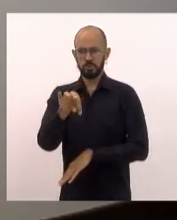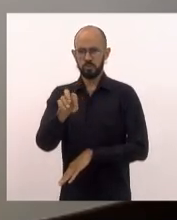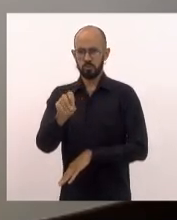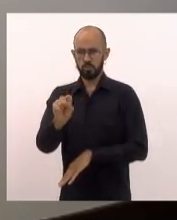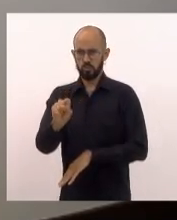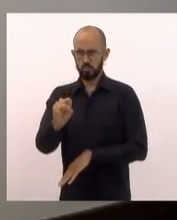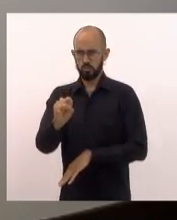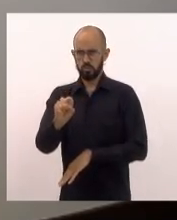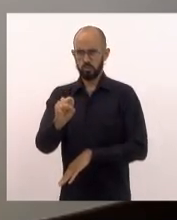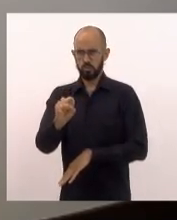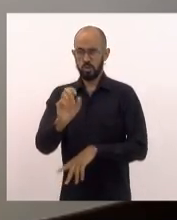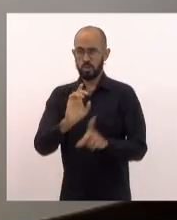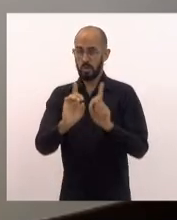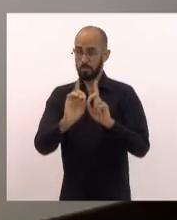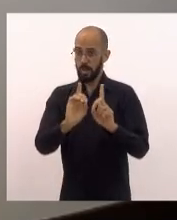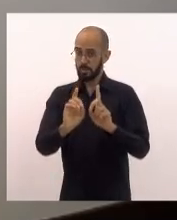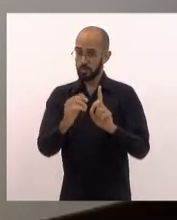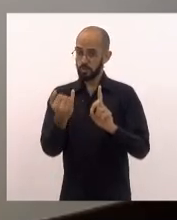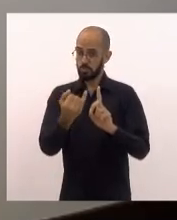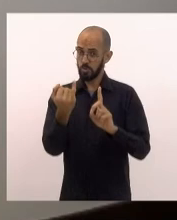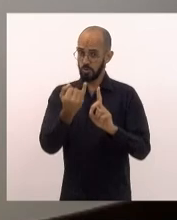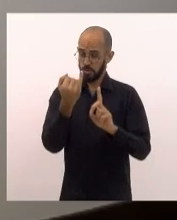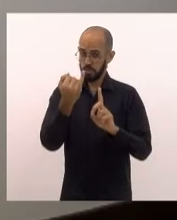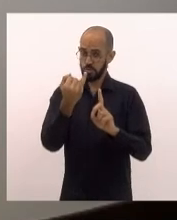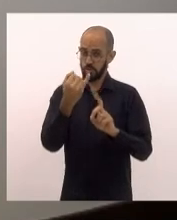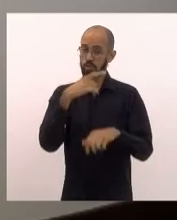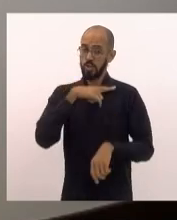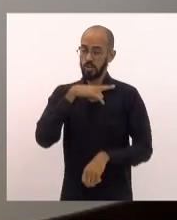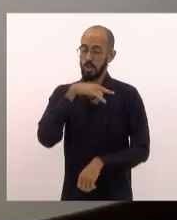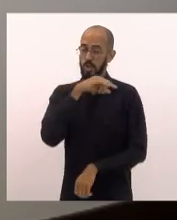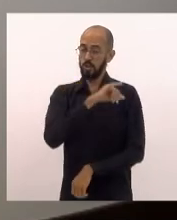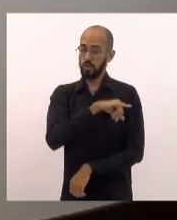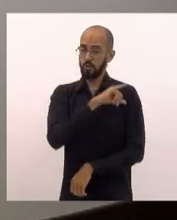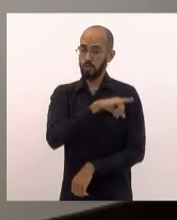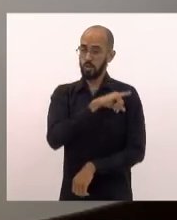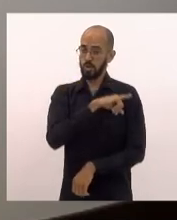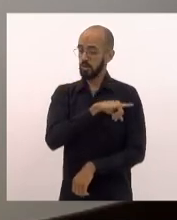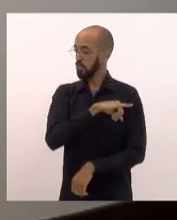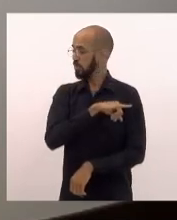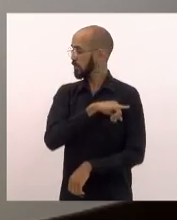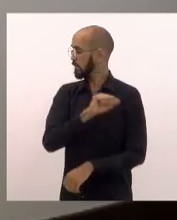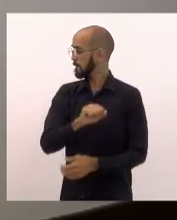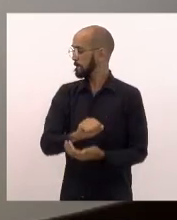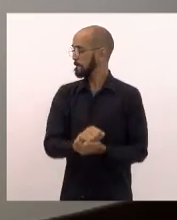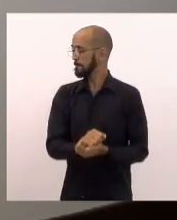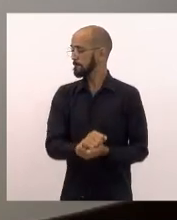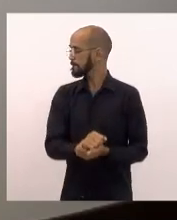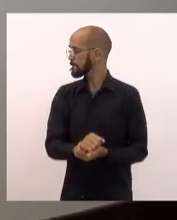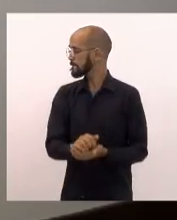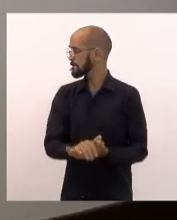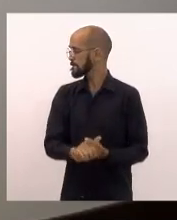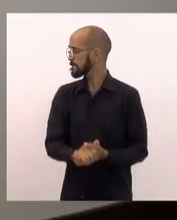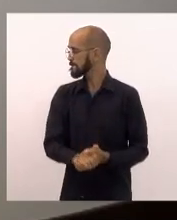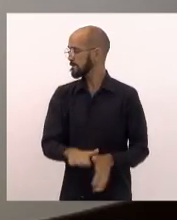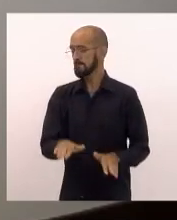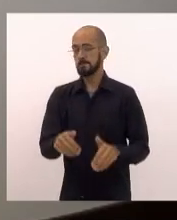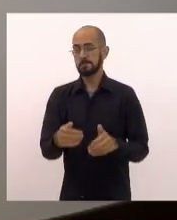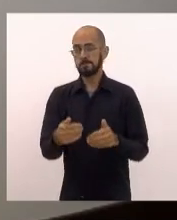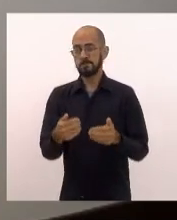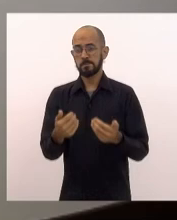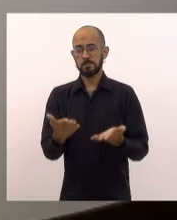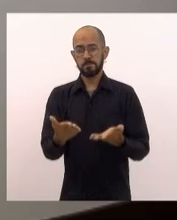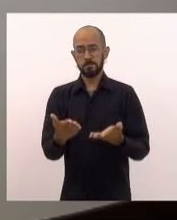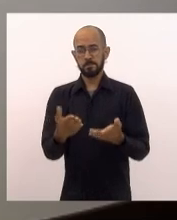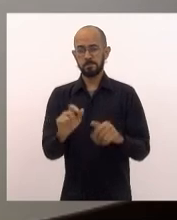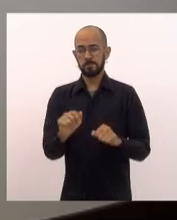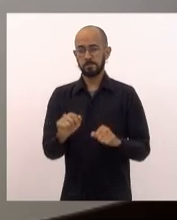Debate importante, porque nós temos no Rio de Janeiro dois aeroportos centrais. Temos